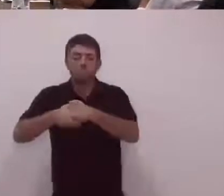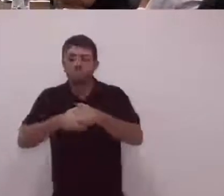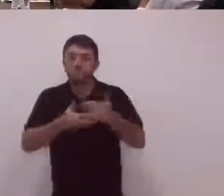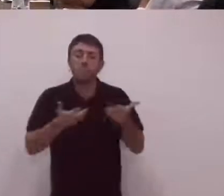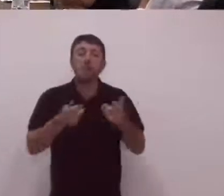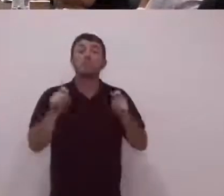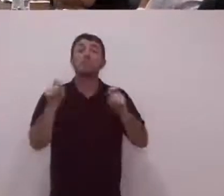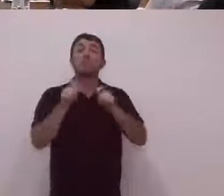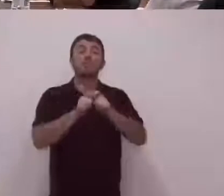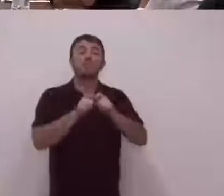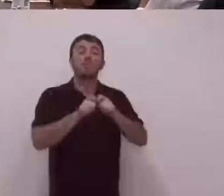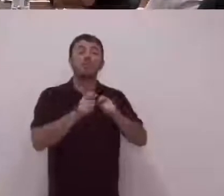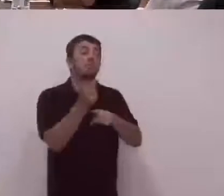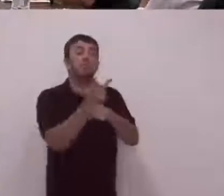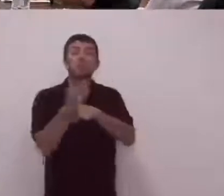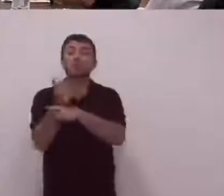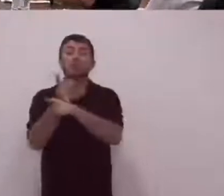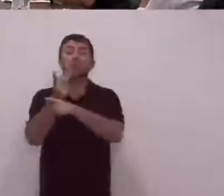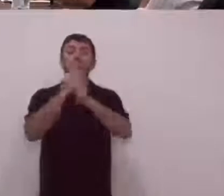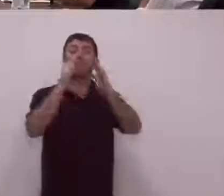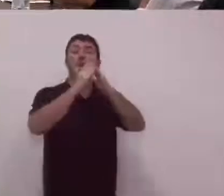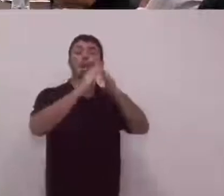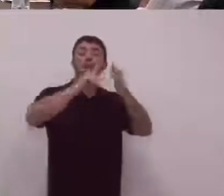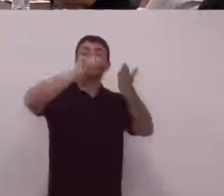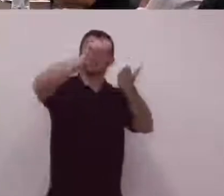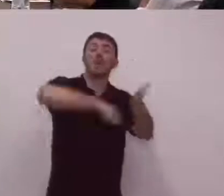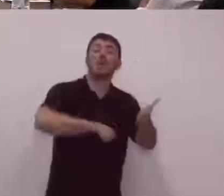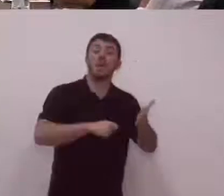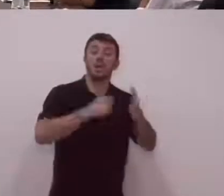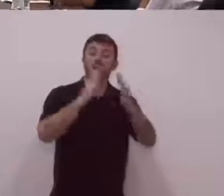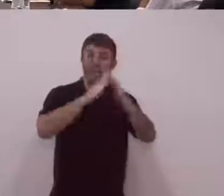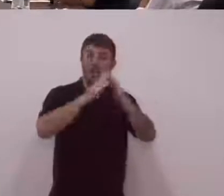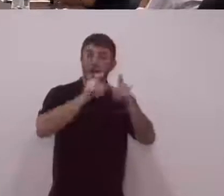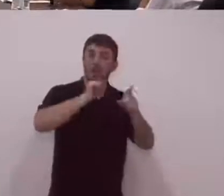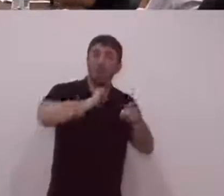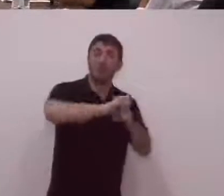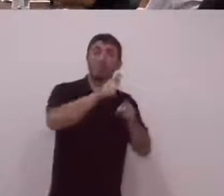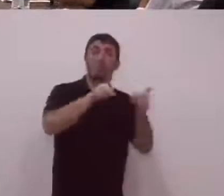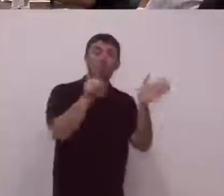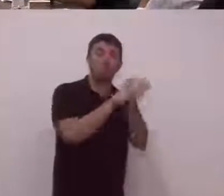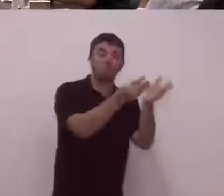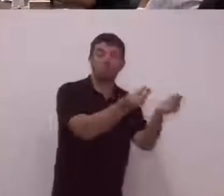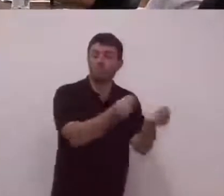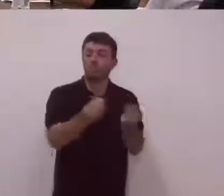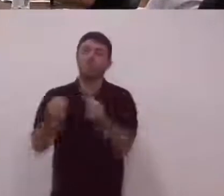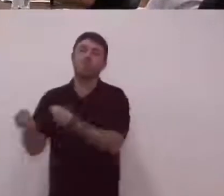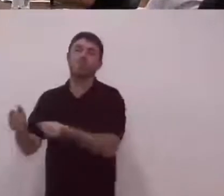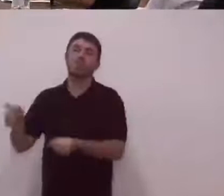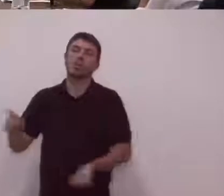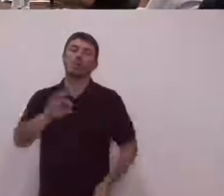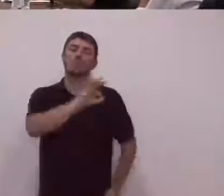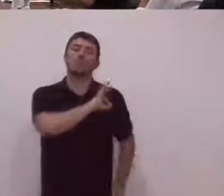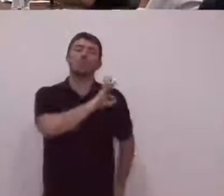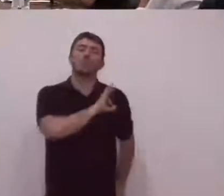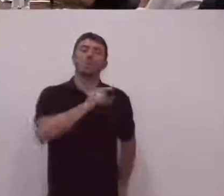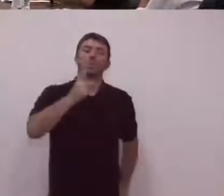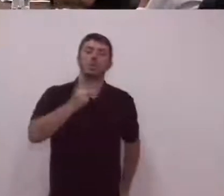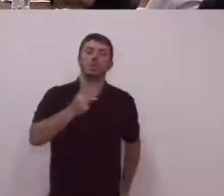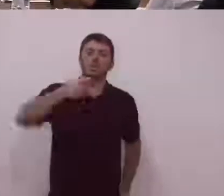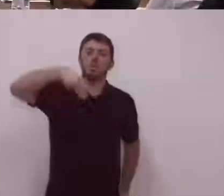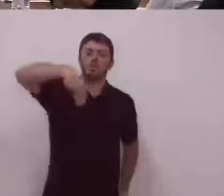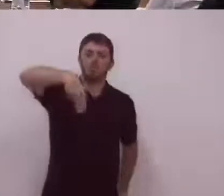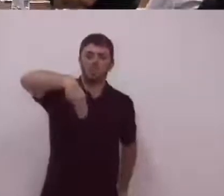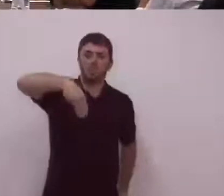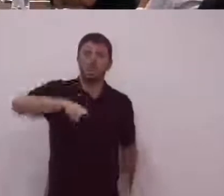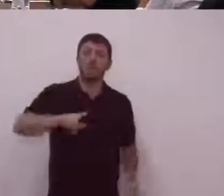para a PM, agindo com absurda precipitação, ao ignorar a necessidade de autorização legislativa para a